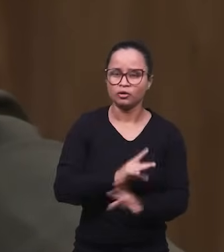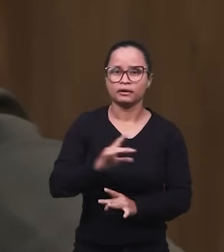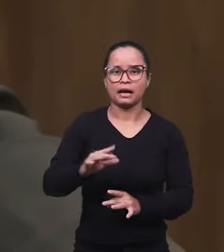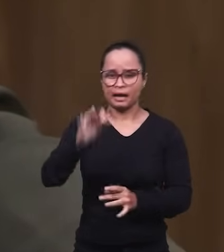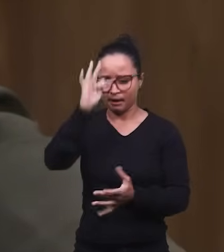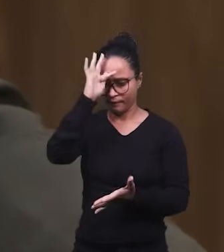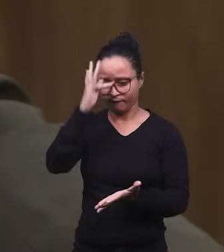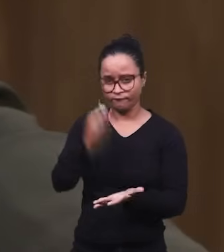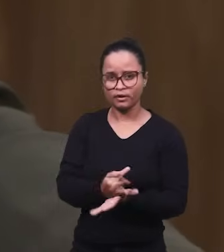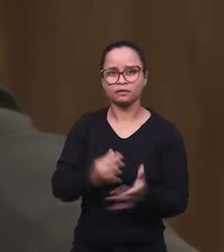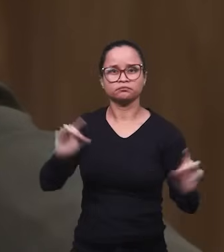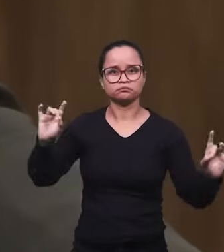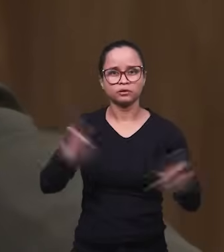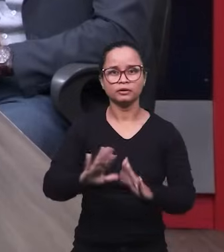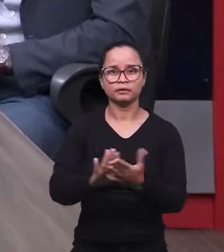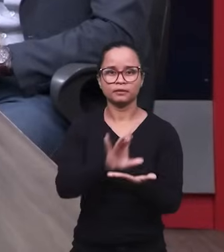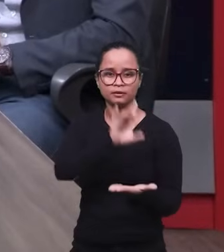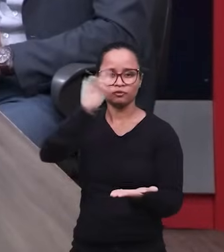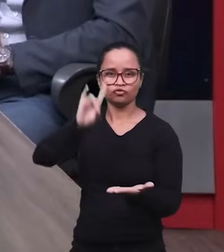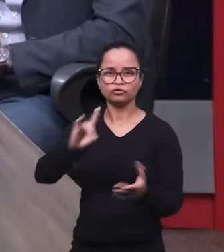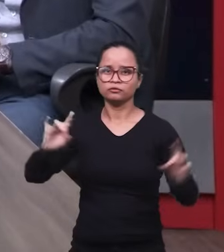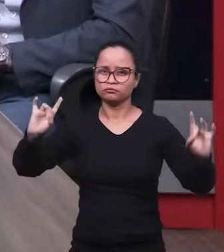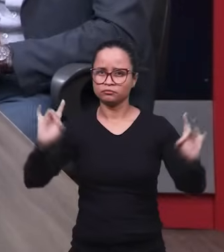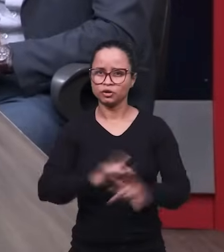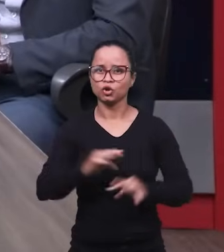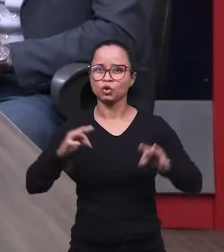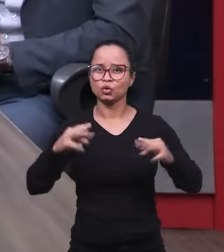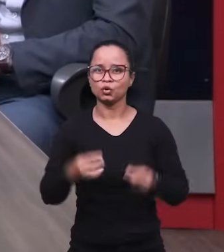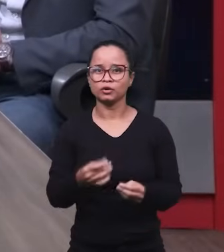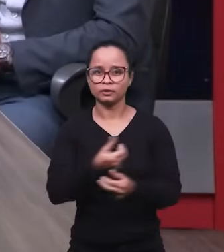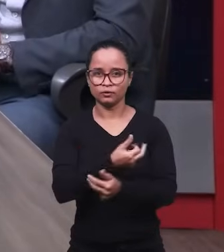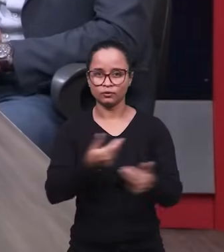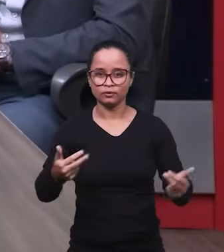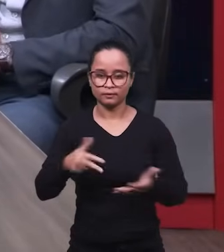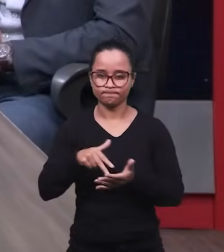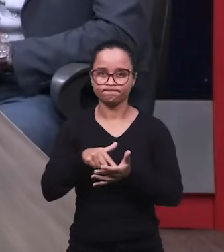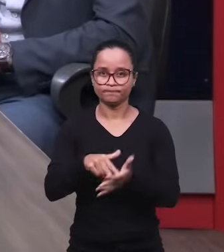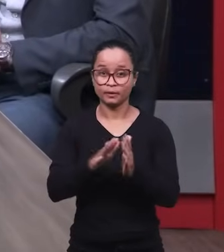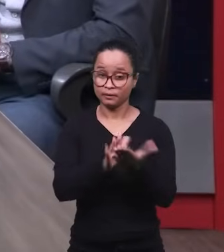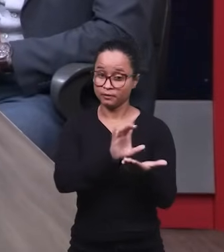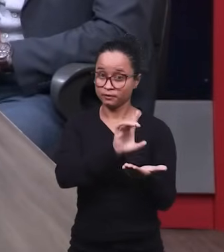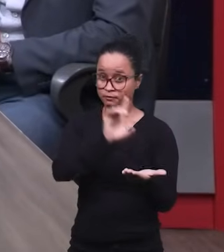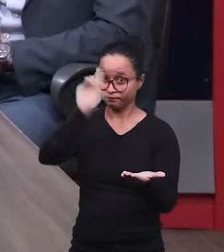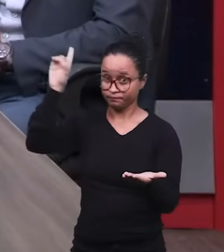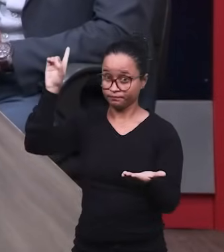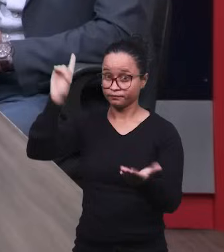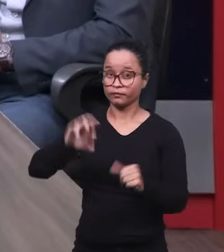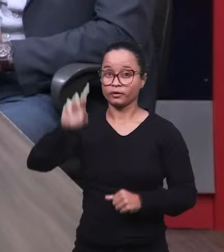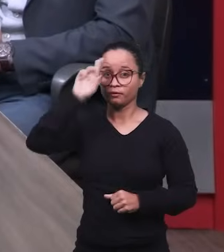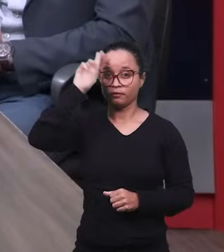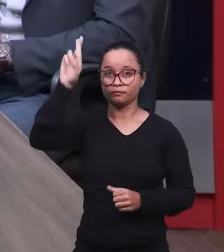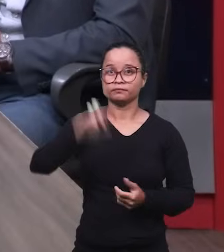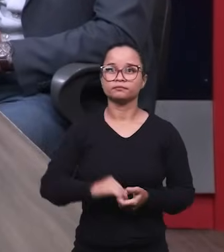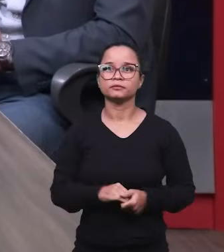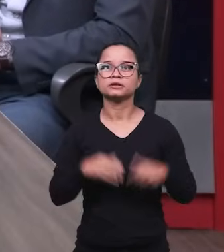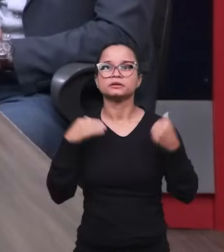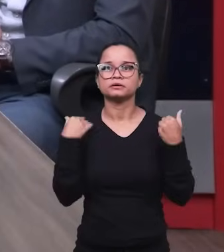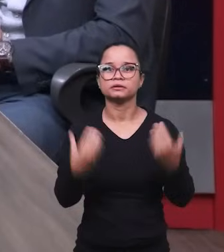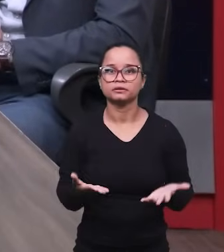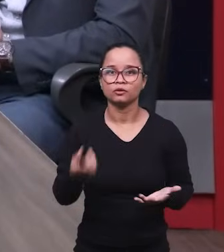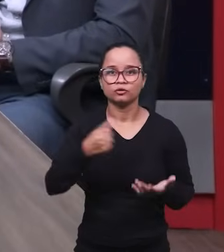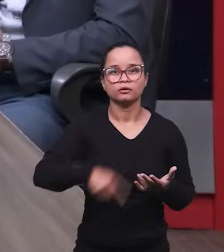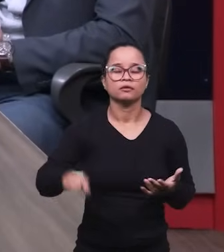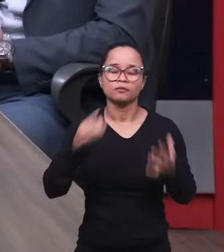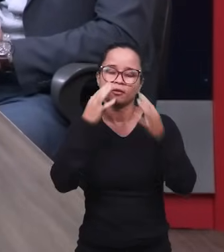é absoluta, a palavra é absoluta. Todas as coisas estão sustentadas pela palavra do Senhor, né? Então a gente